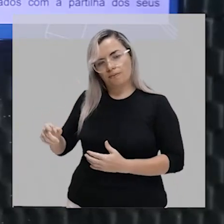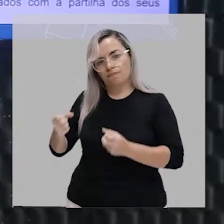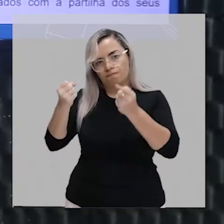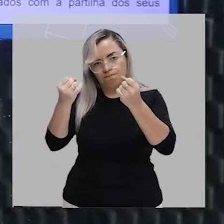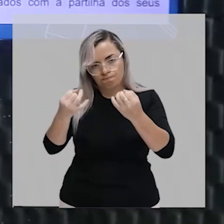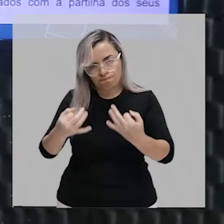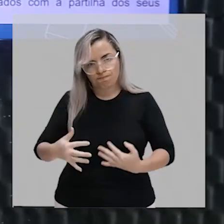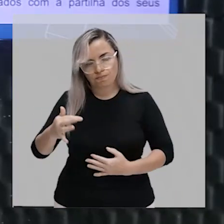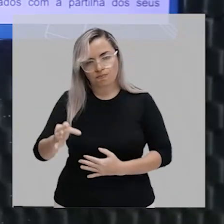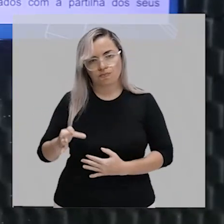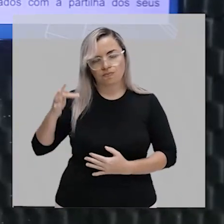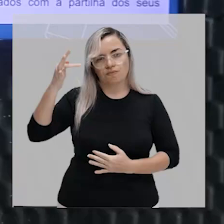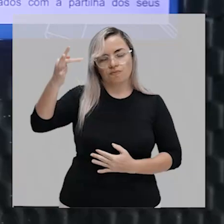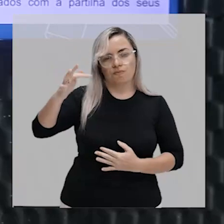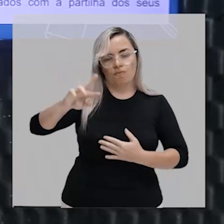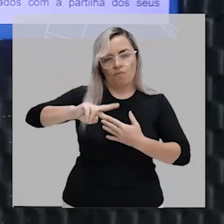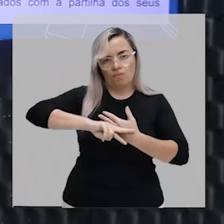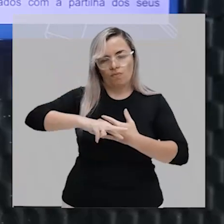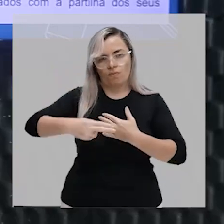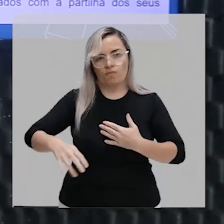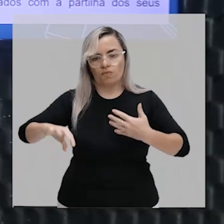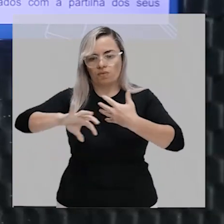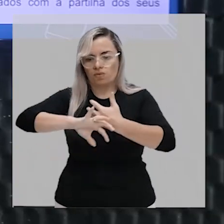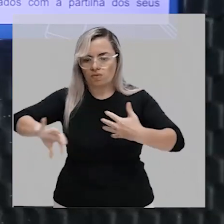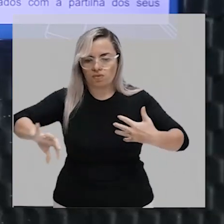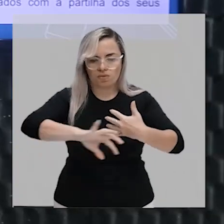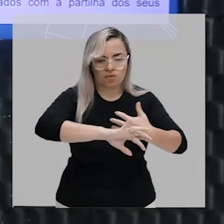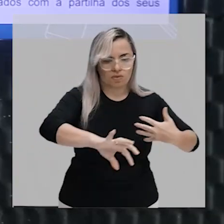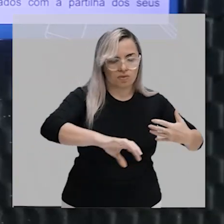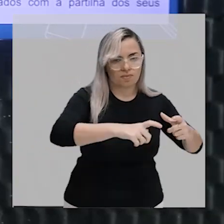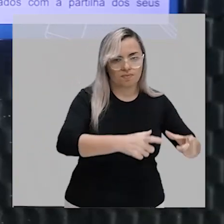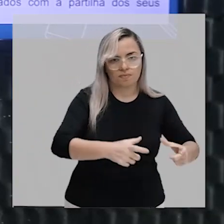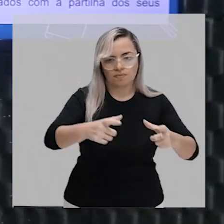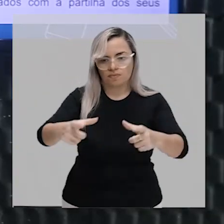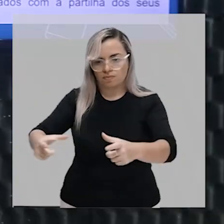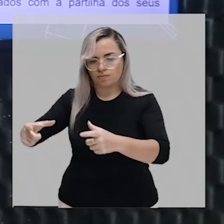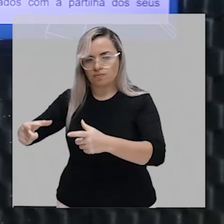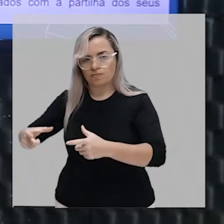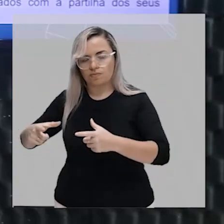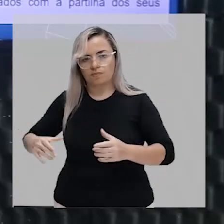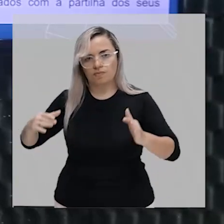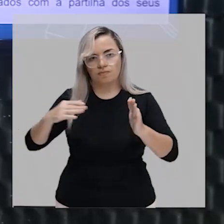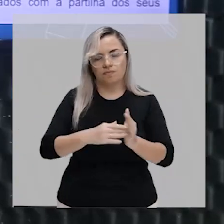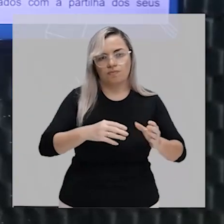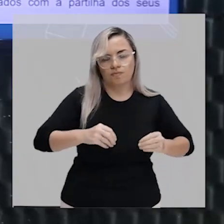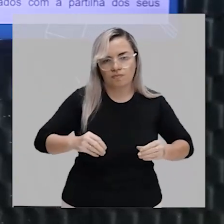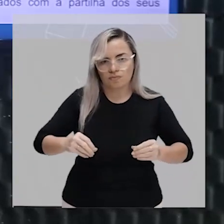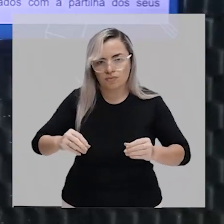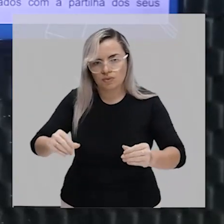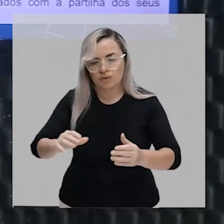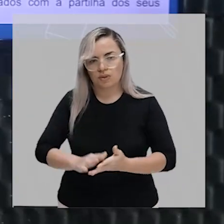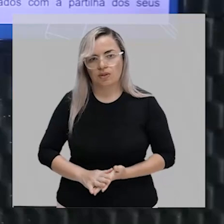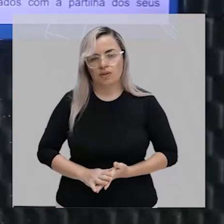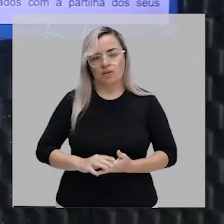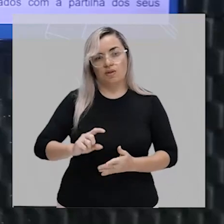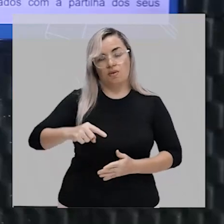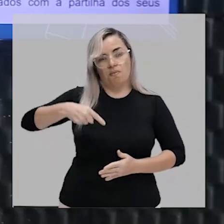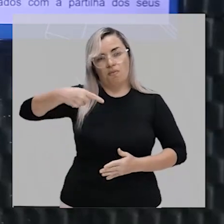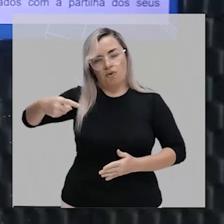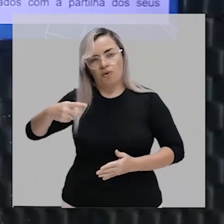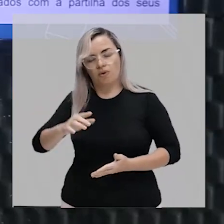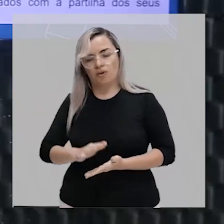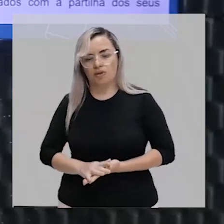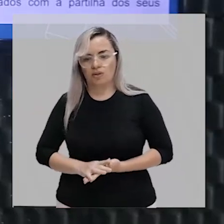resultado dessa partilha, no final ali do pós-Segunda Guerra Mundial,